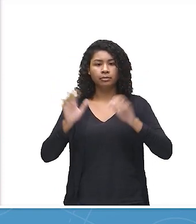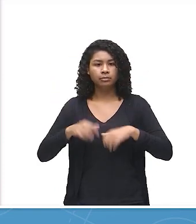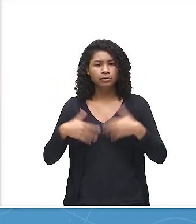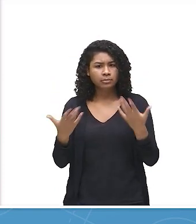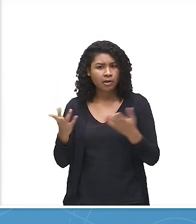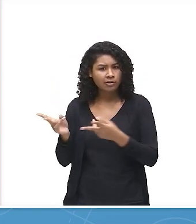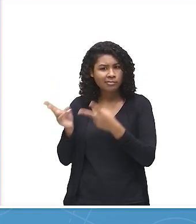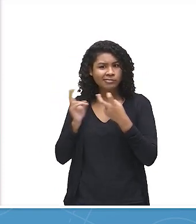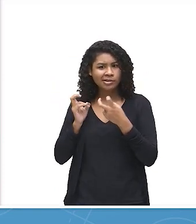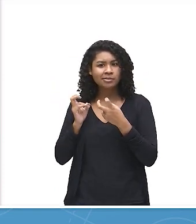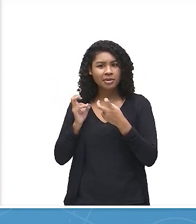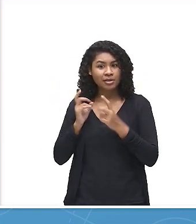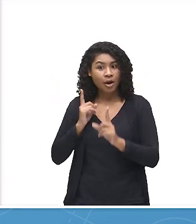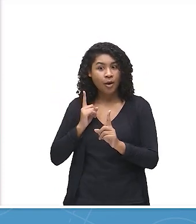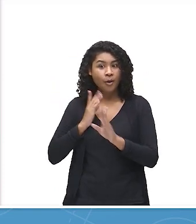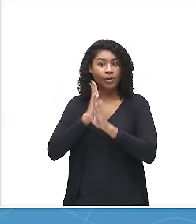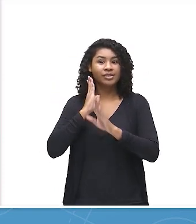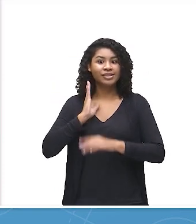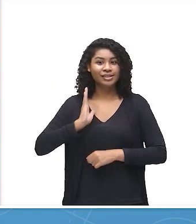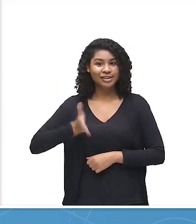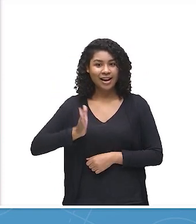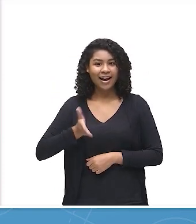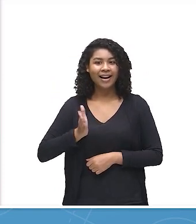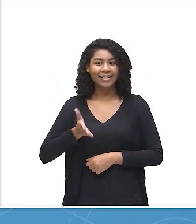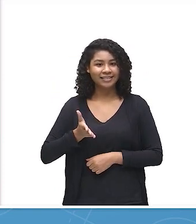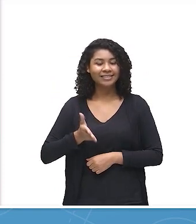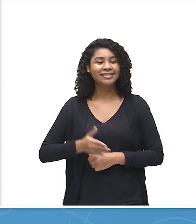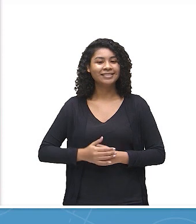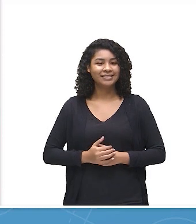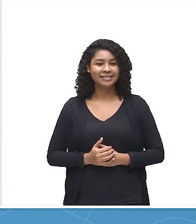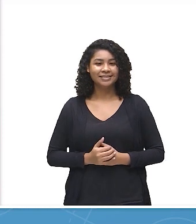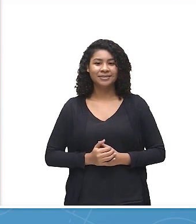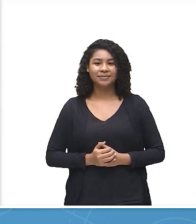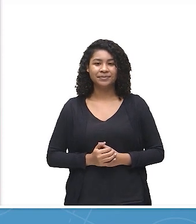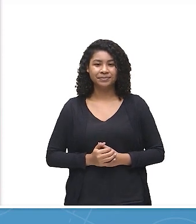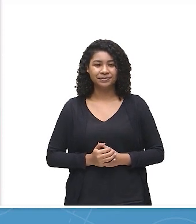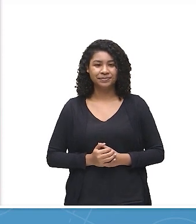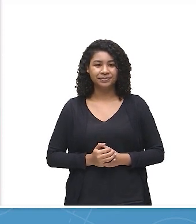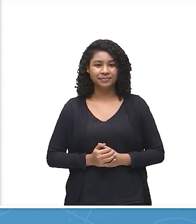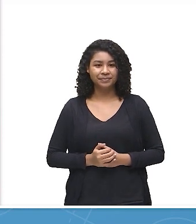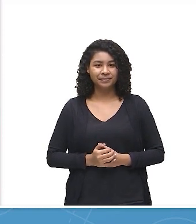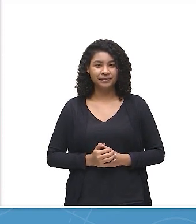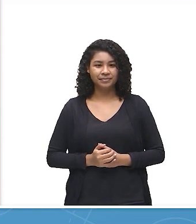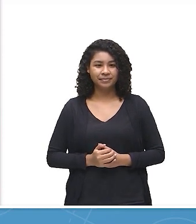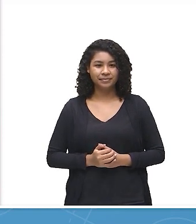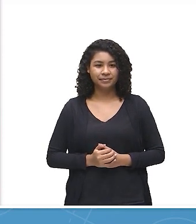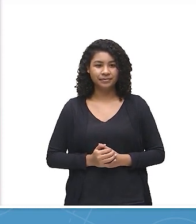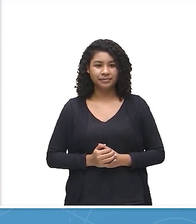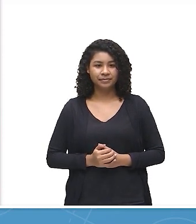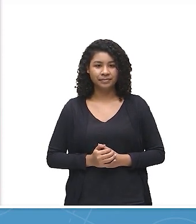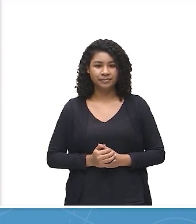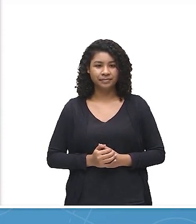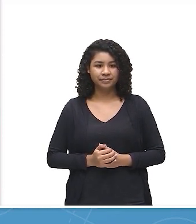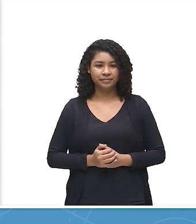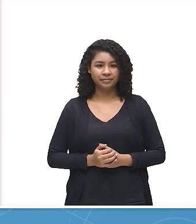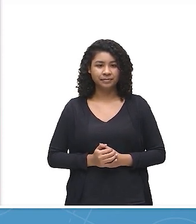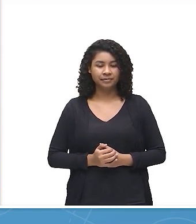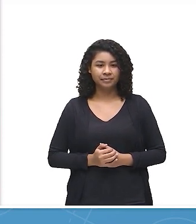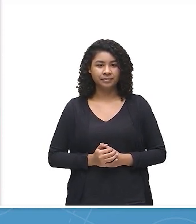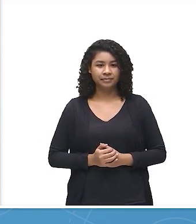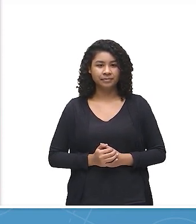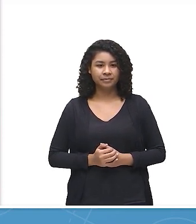que o cachorro, né? O dog, ele está debaixo de uma mesa, está embaixo da mesa,